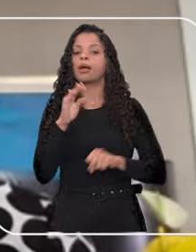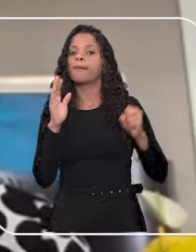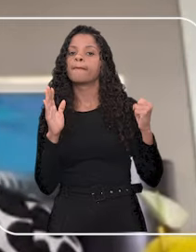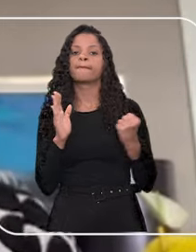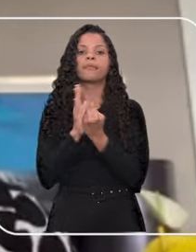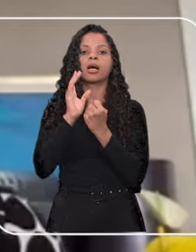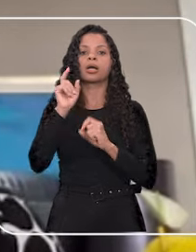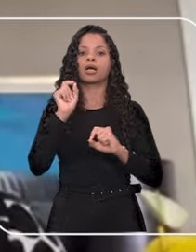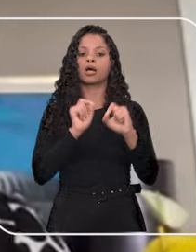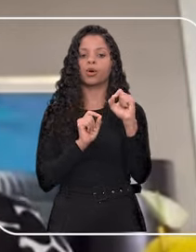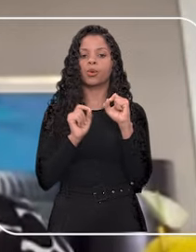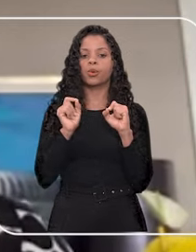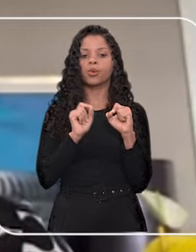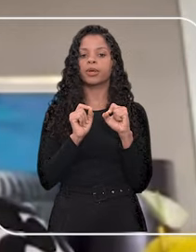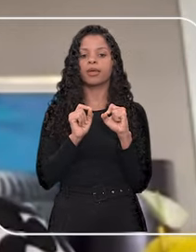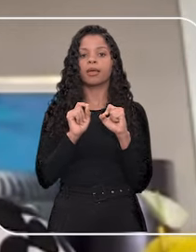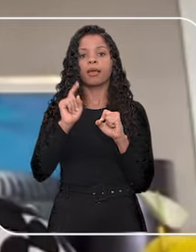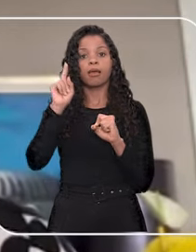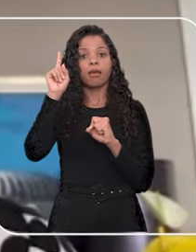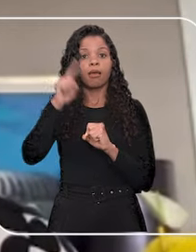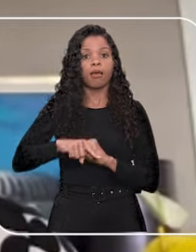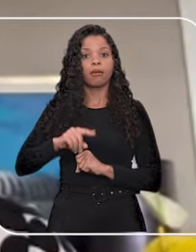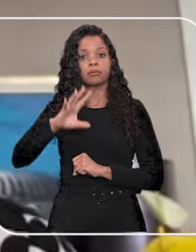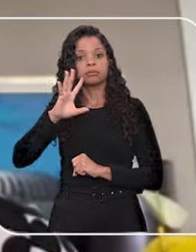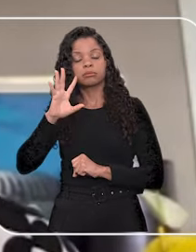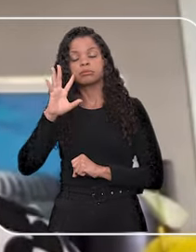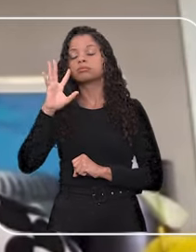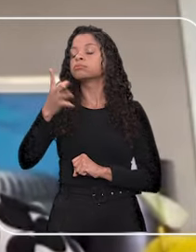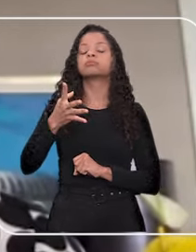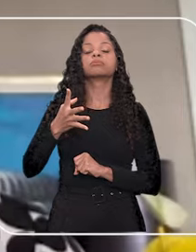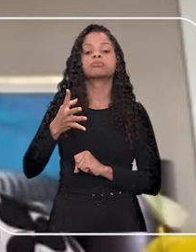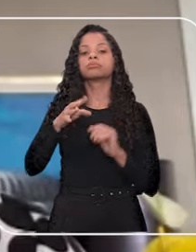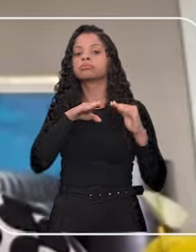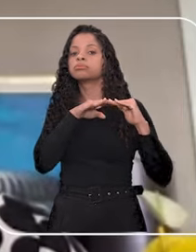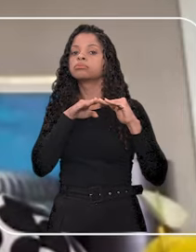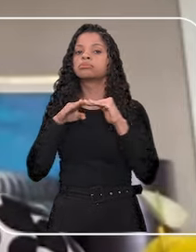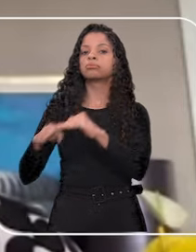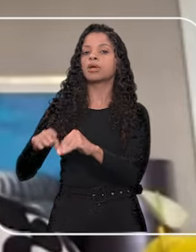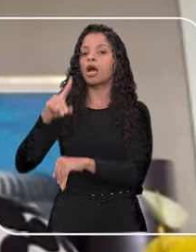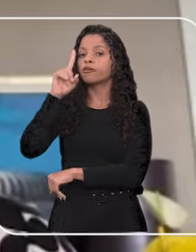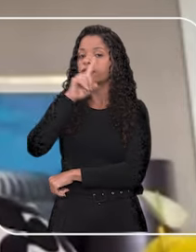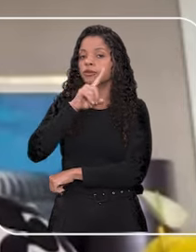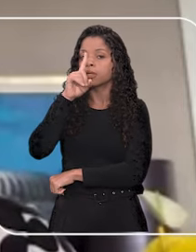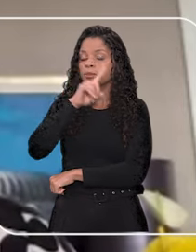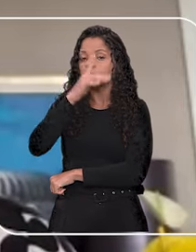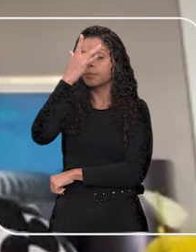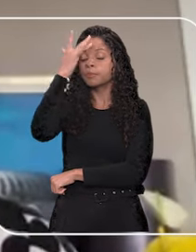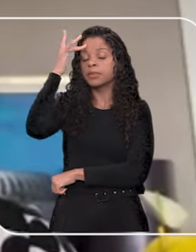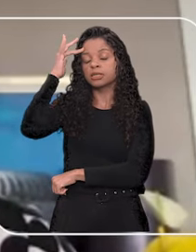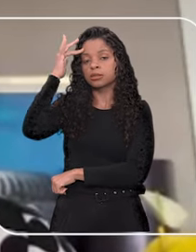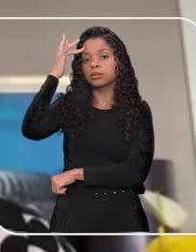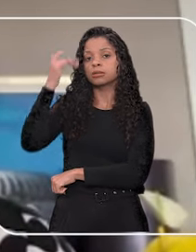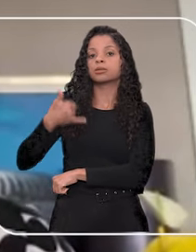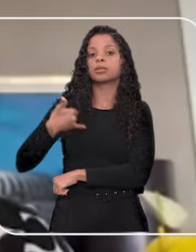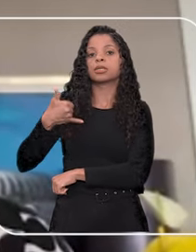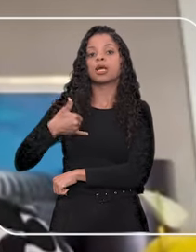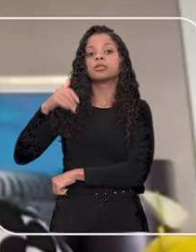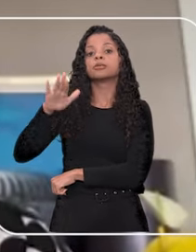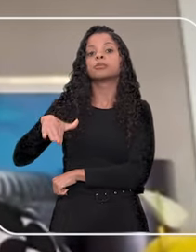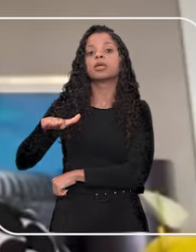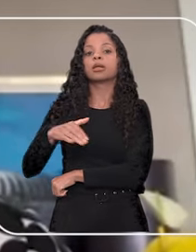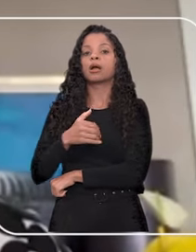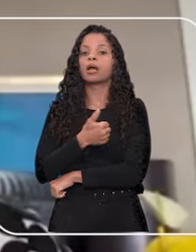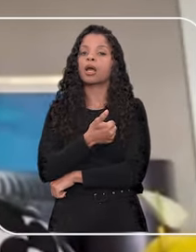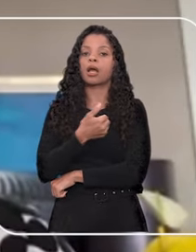estabelece Justamente a presunção absoluta eh de vulnerabilidade da pessoa menor de